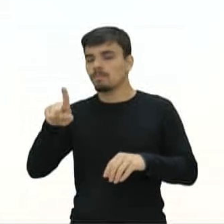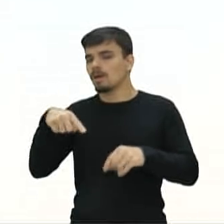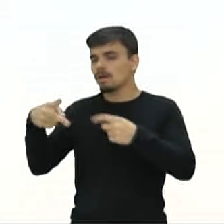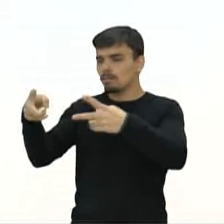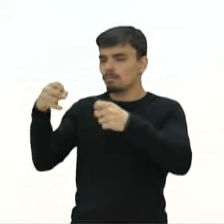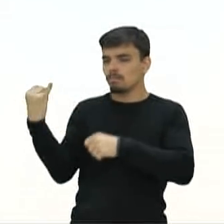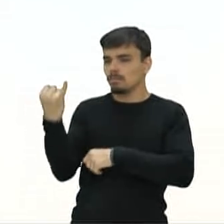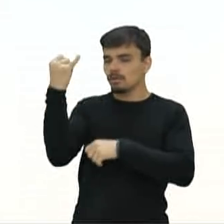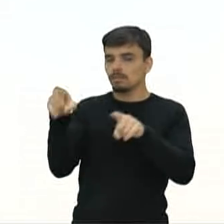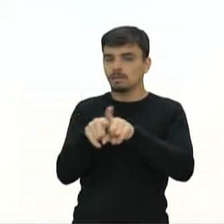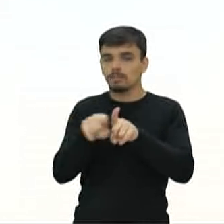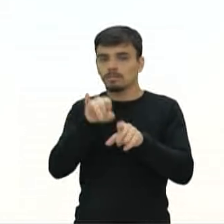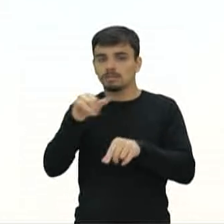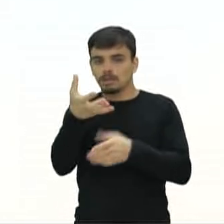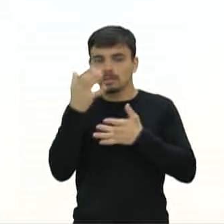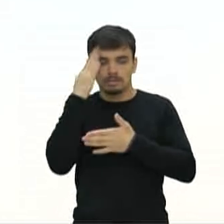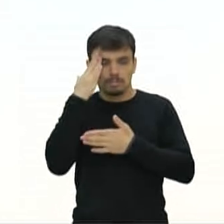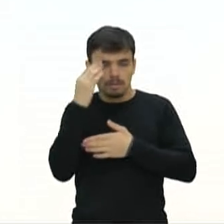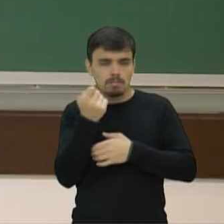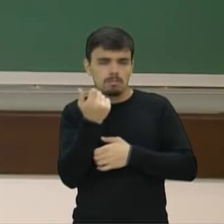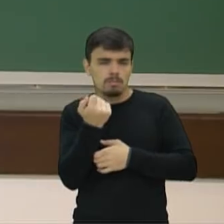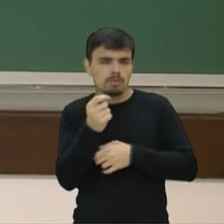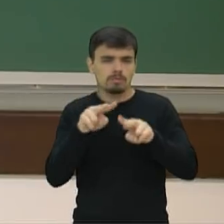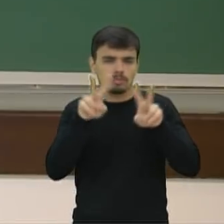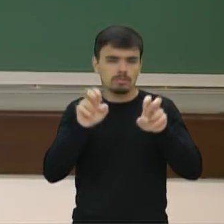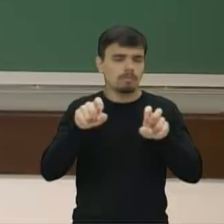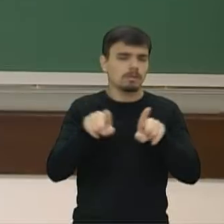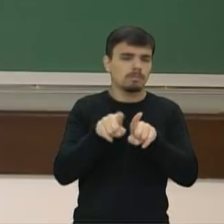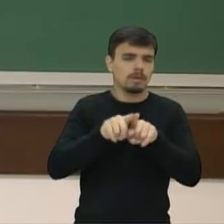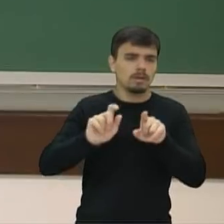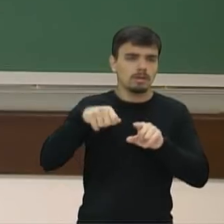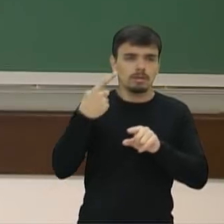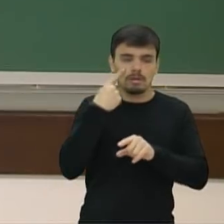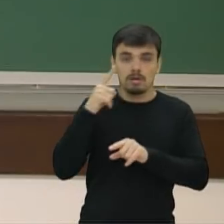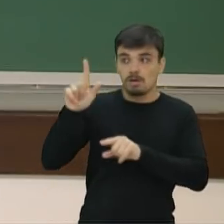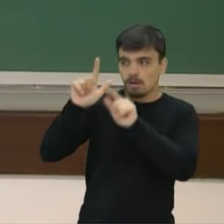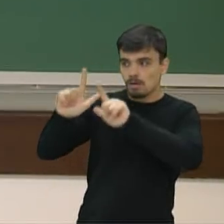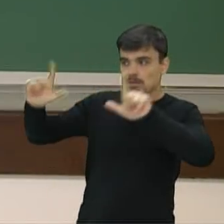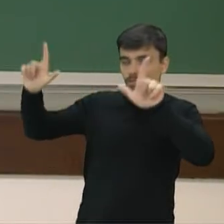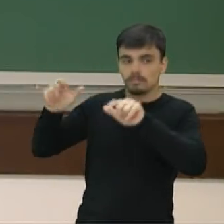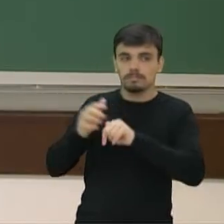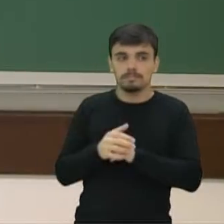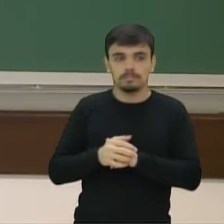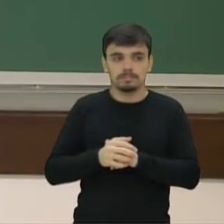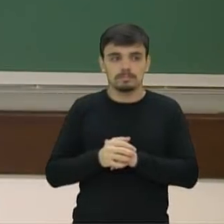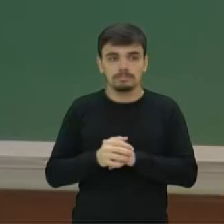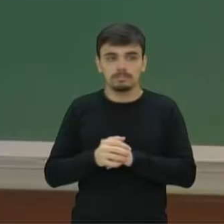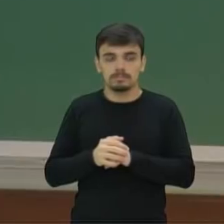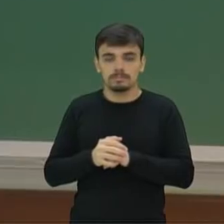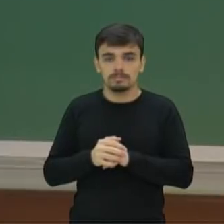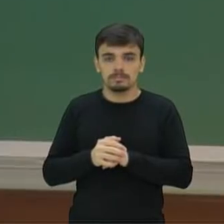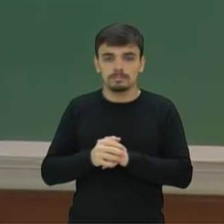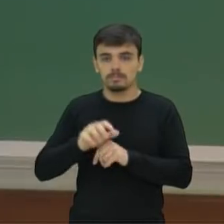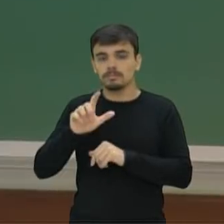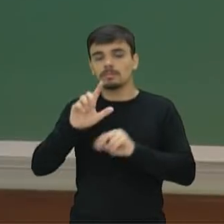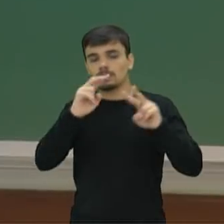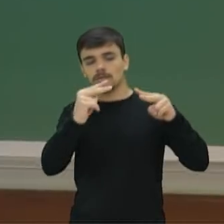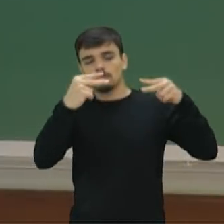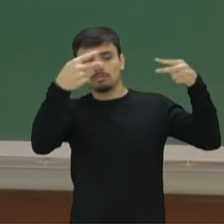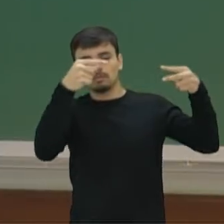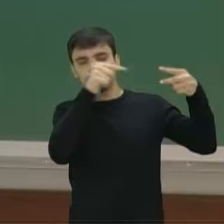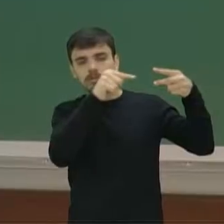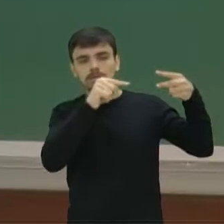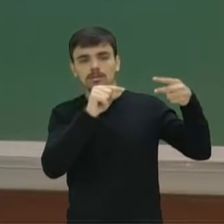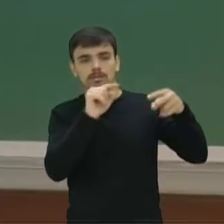isso. E se você quiser saber um pouquinho mais sobre o tema, vai aparecer na tela para você agora o link de um